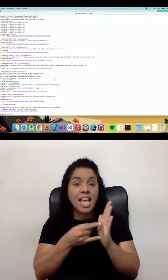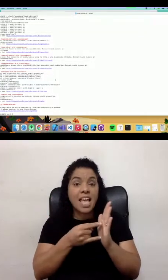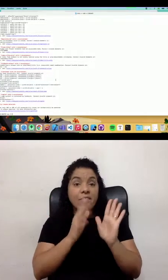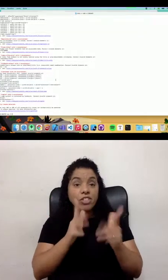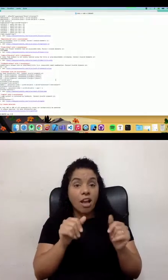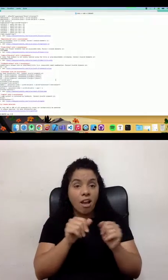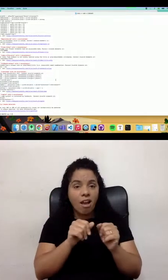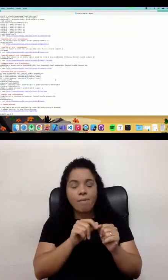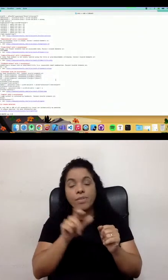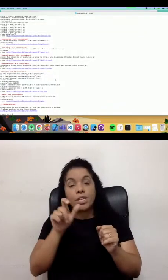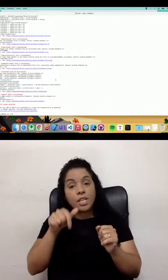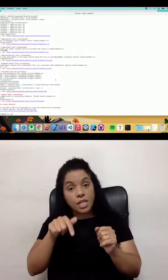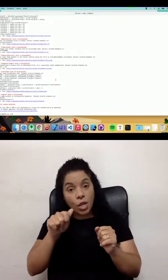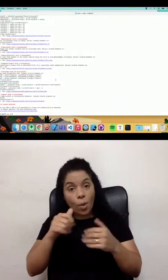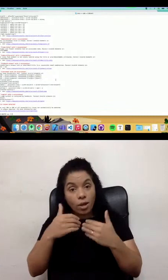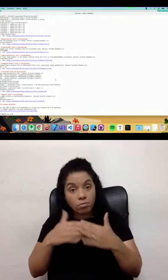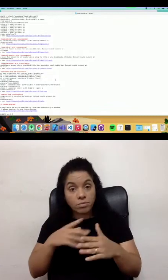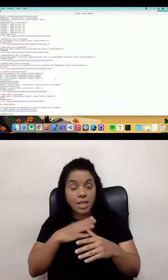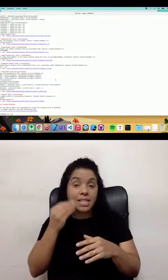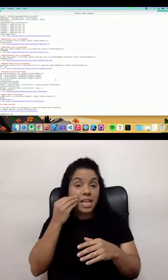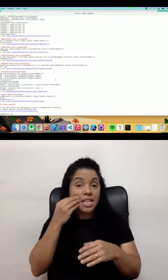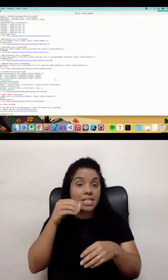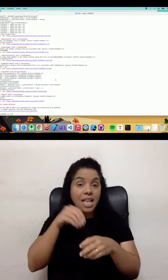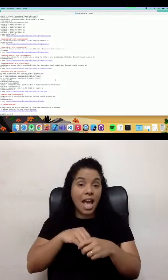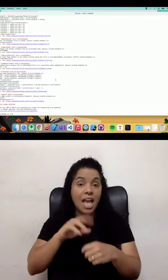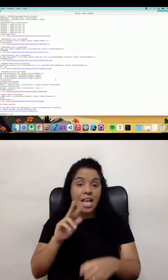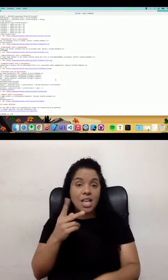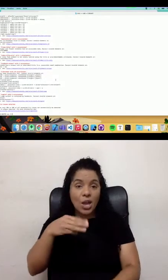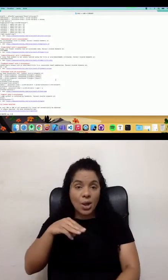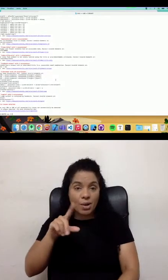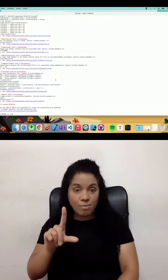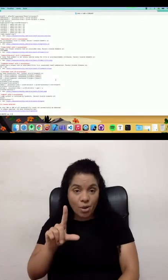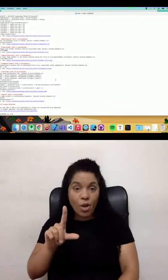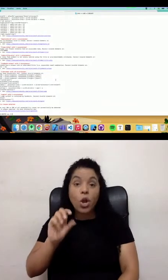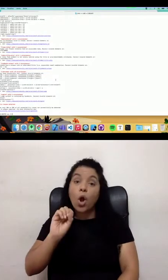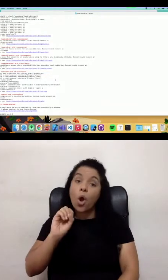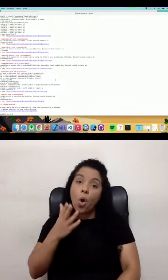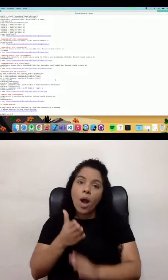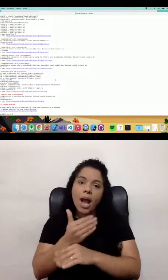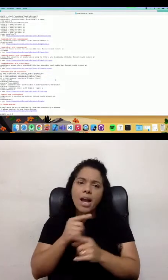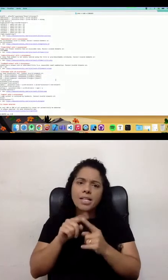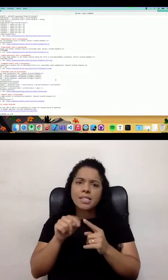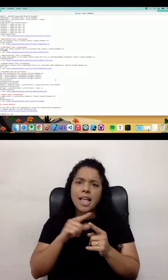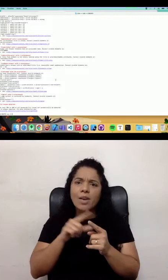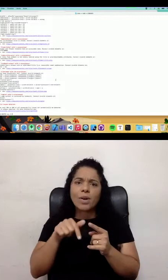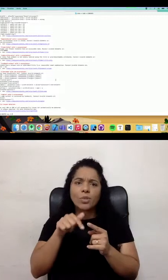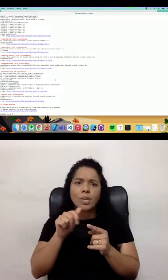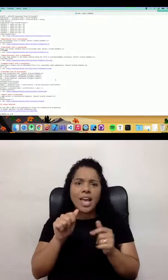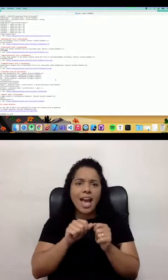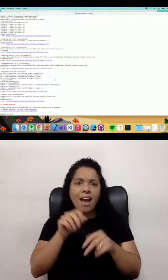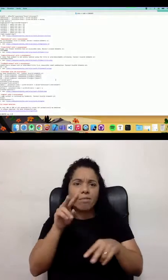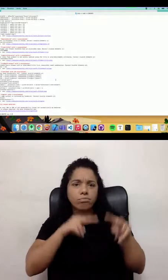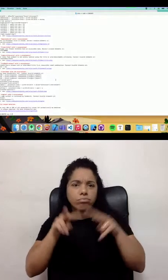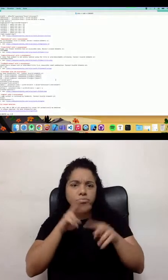e o QA começando a testar em Homolog, por exemplo, seja, ou até antes, né, quando o QA está fazendo a